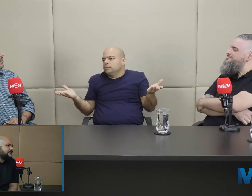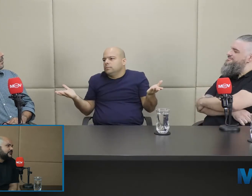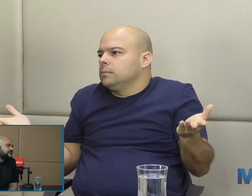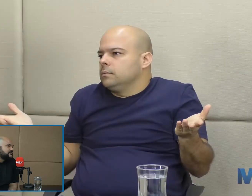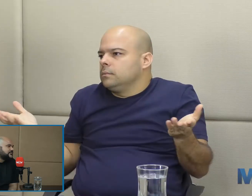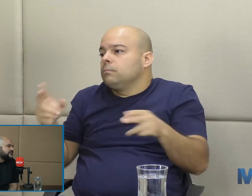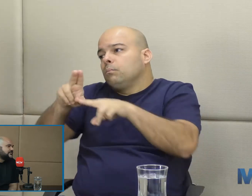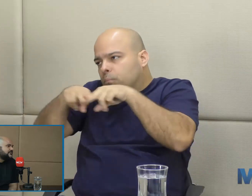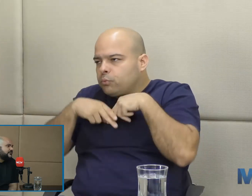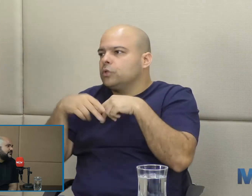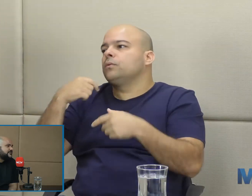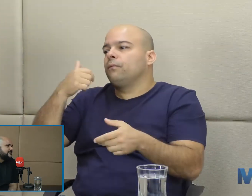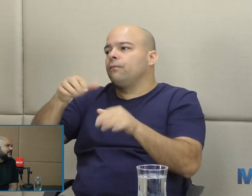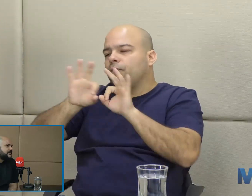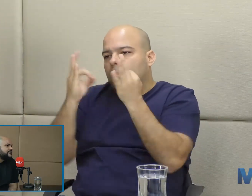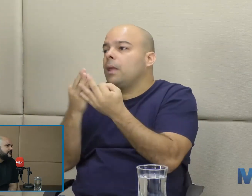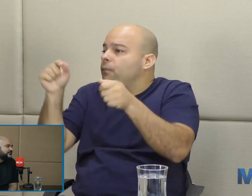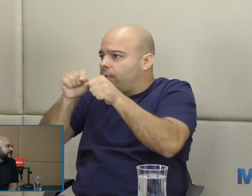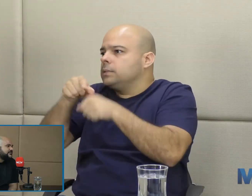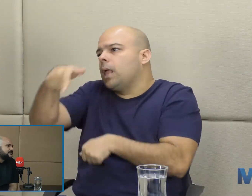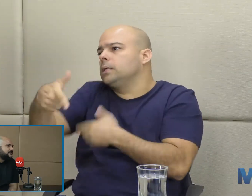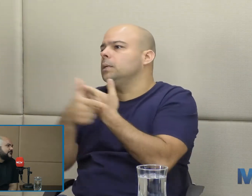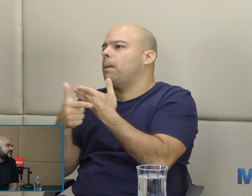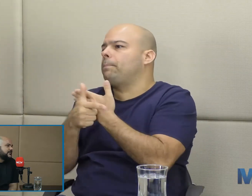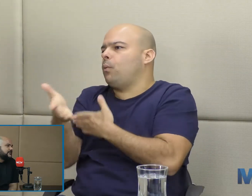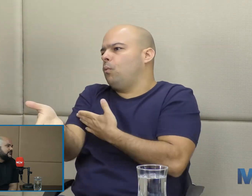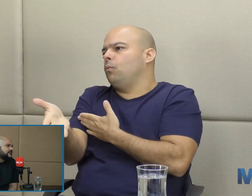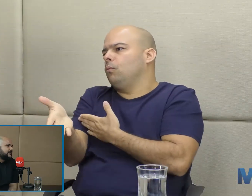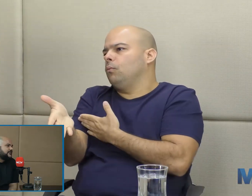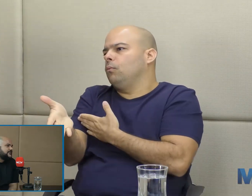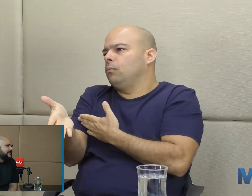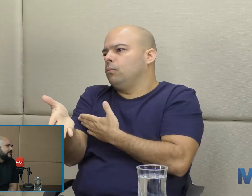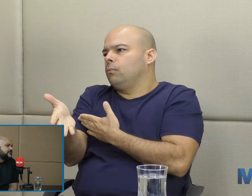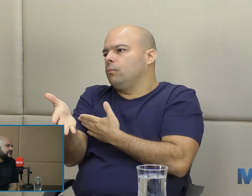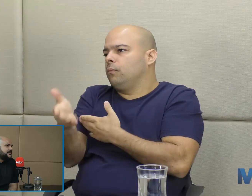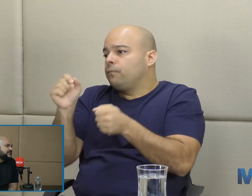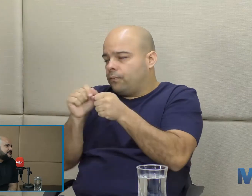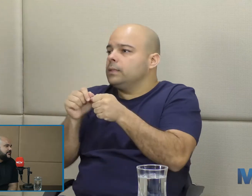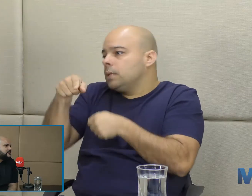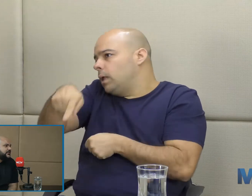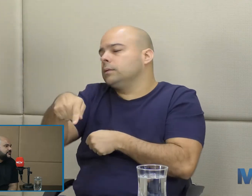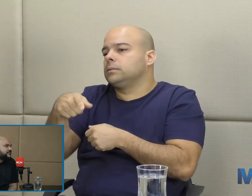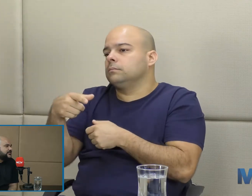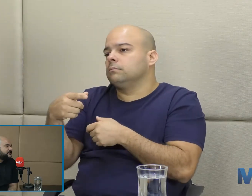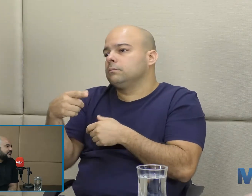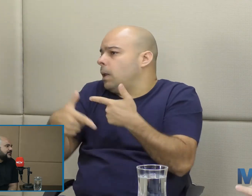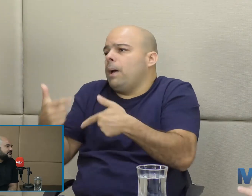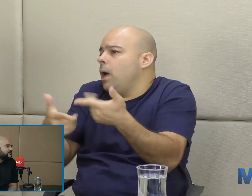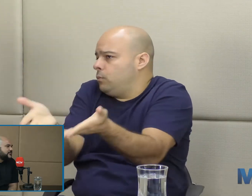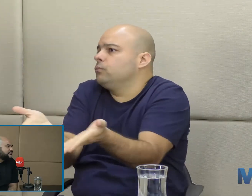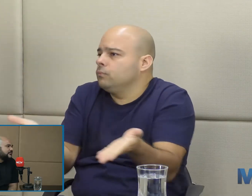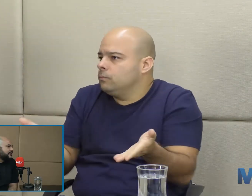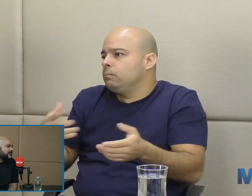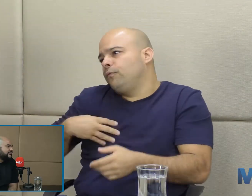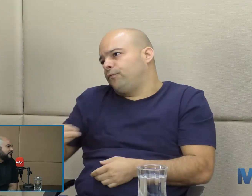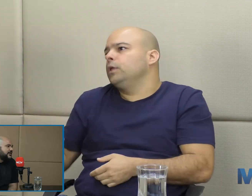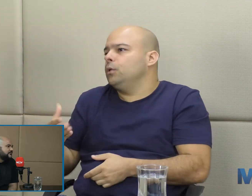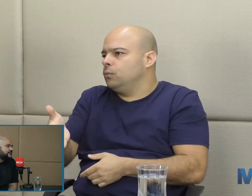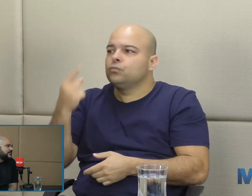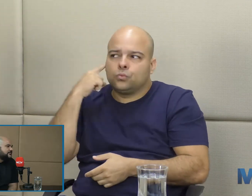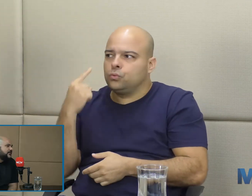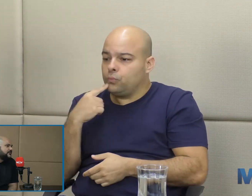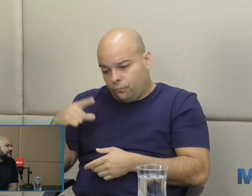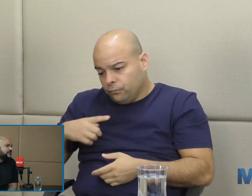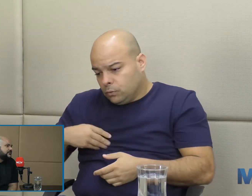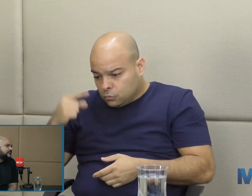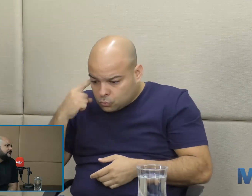eu vivia. Então não tinha essas informações, eram mais difíceis. Então, assim, o que valia mesmo era o que o médico falava, o que o médico colocava no laudo,